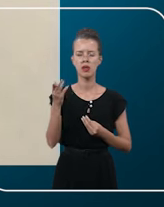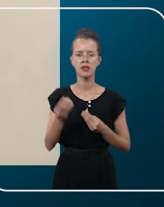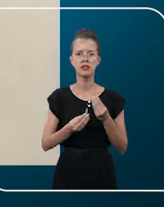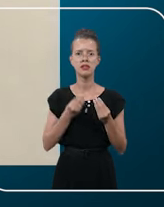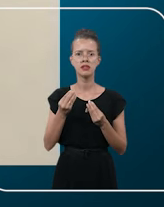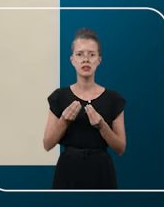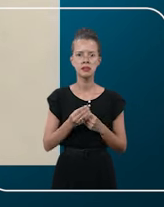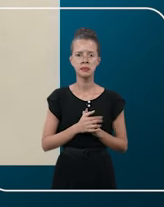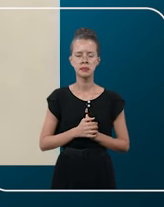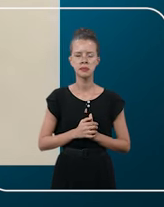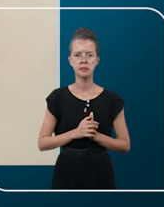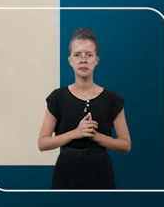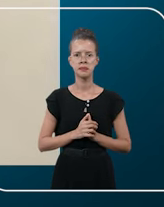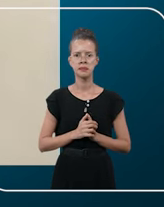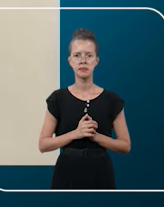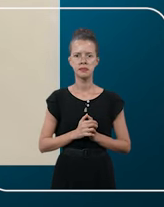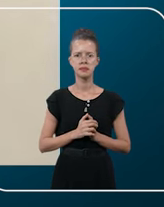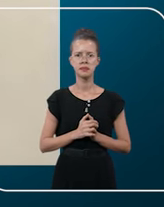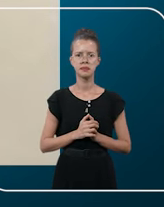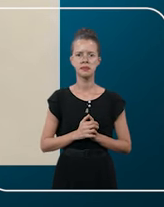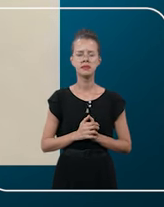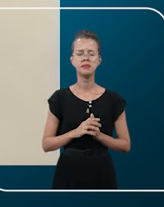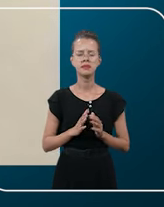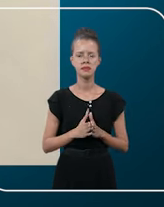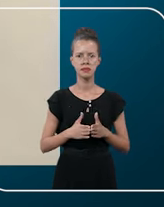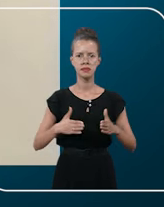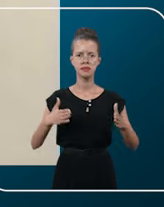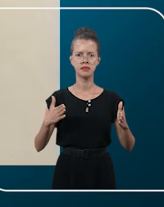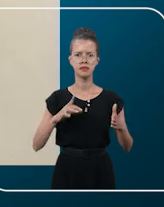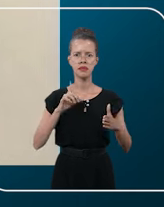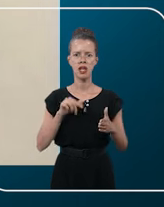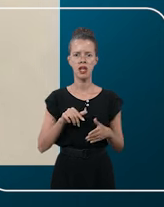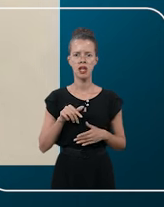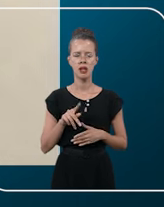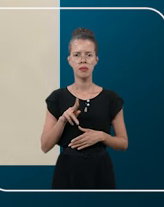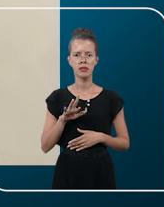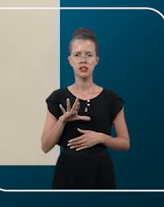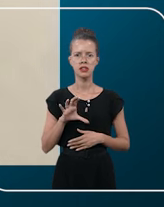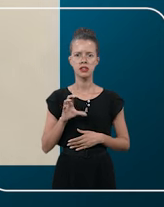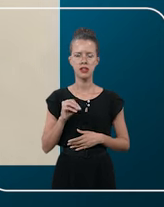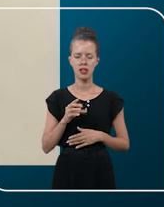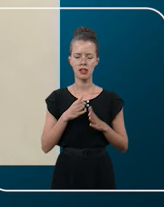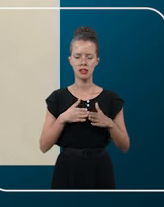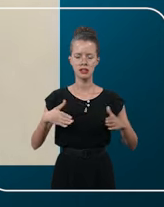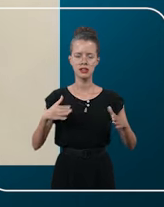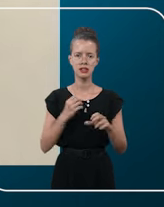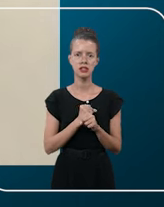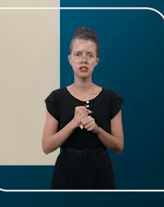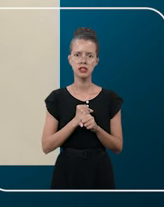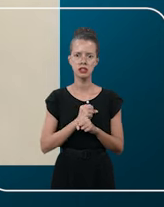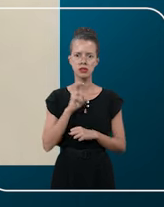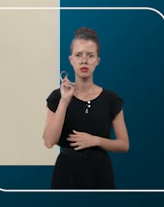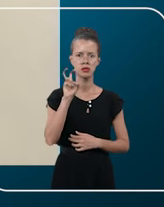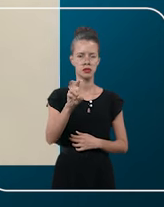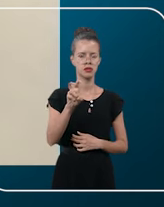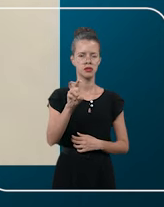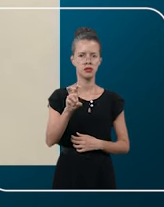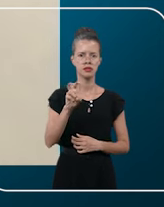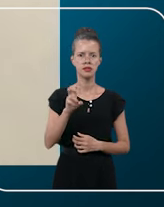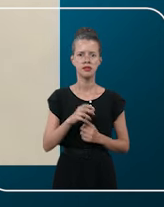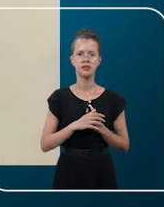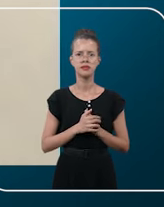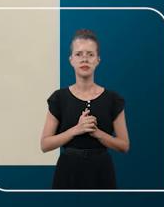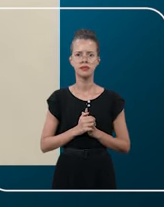É o prazo que a gente chama de prescricional, Fátima, ele é de 5 anos, né? Então, vai se aplicar ali, o seu em relação de prestação